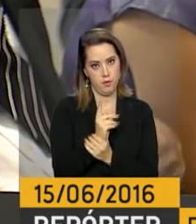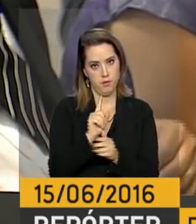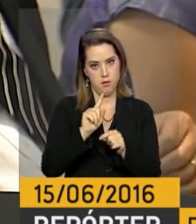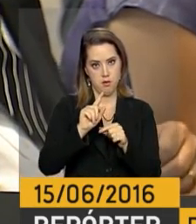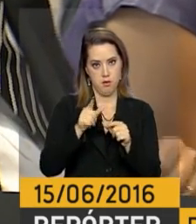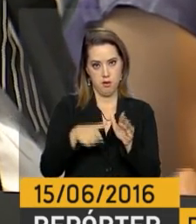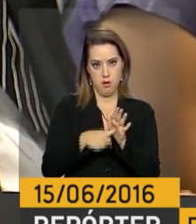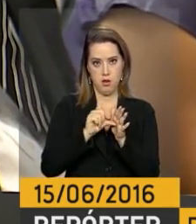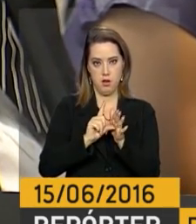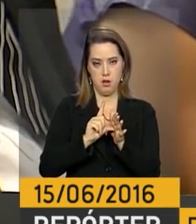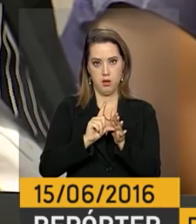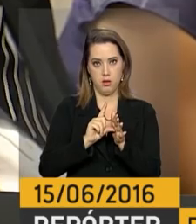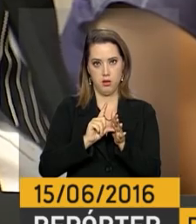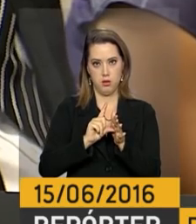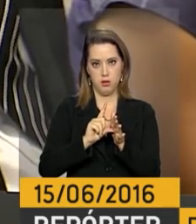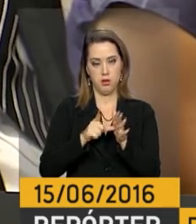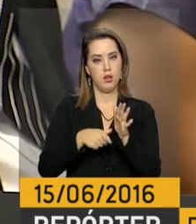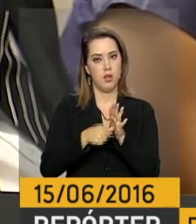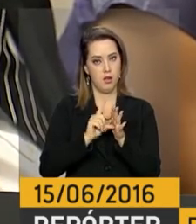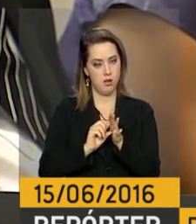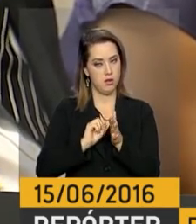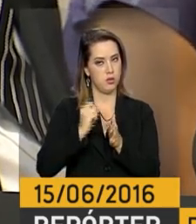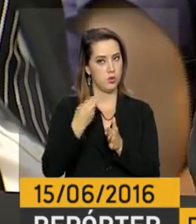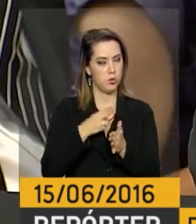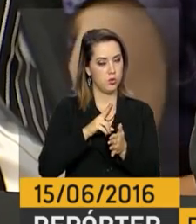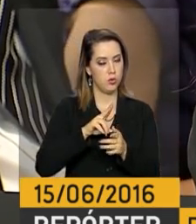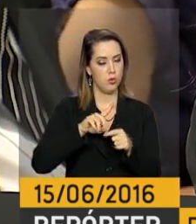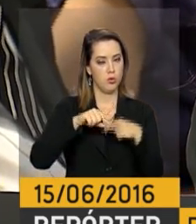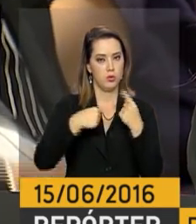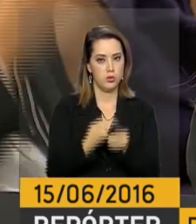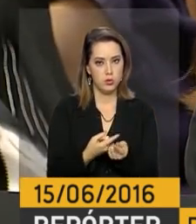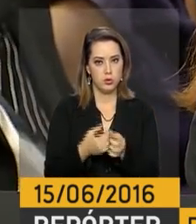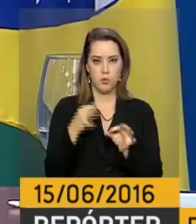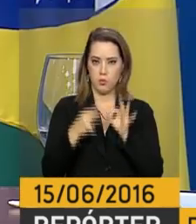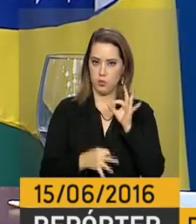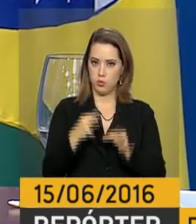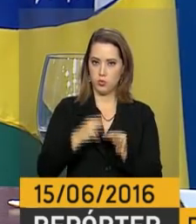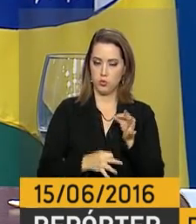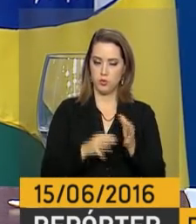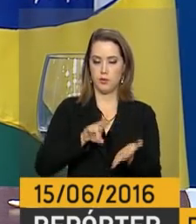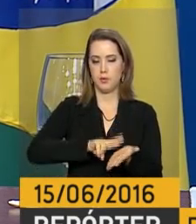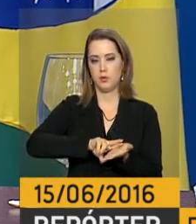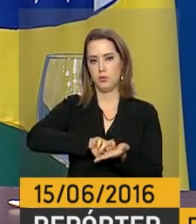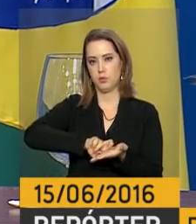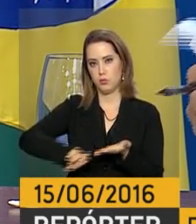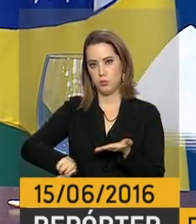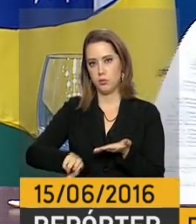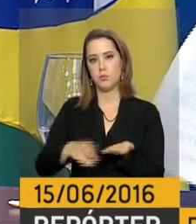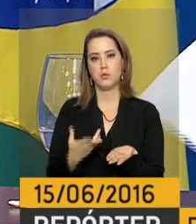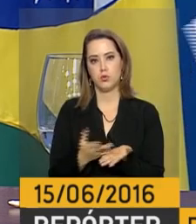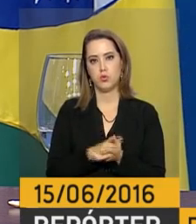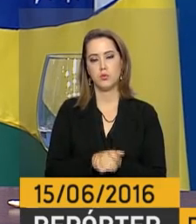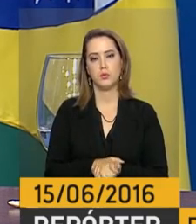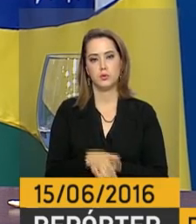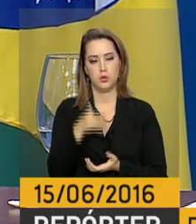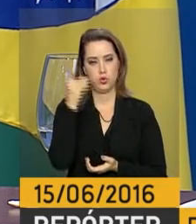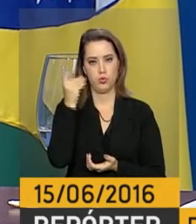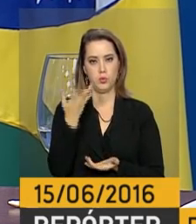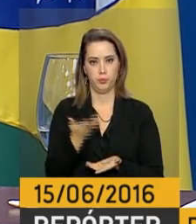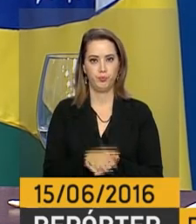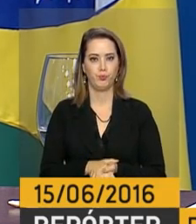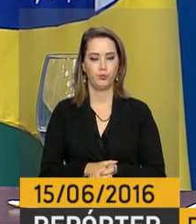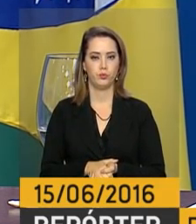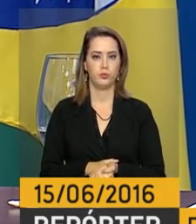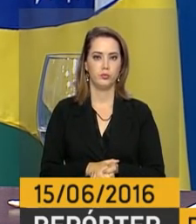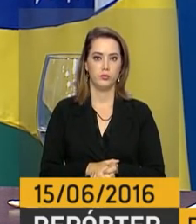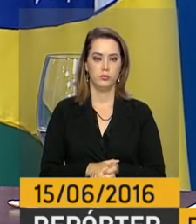do impeachment da do julgamento do impeachment? É isso. Obrigada. O, vamos por partes.